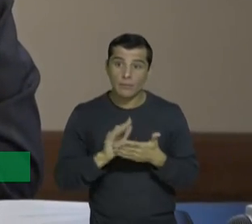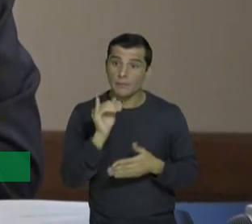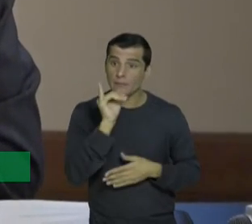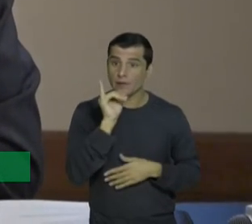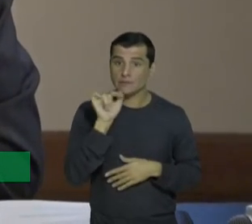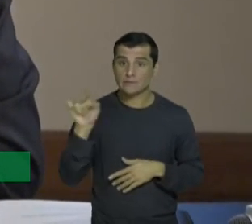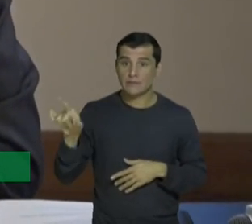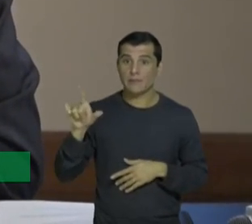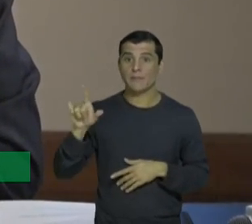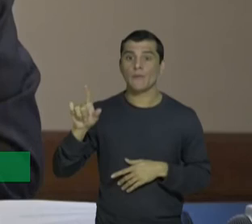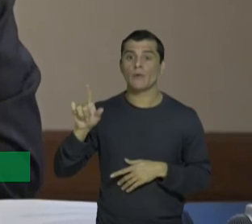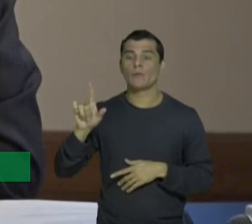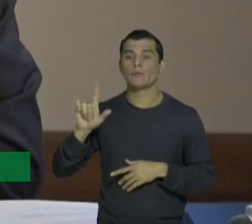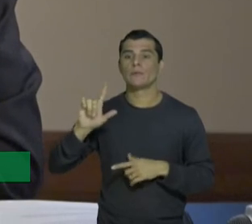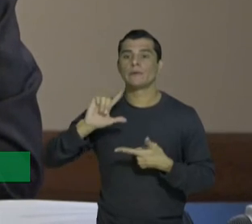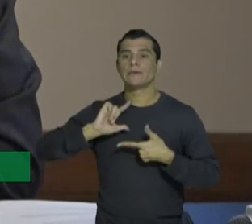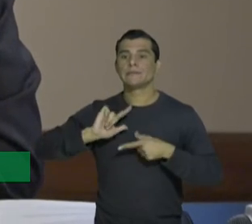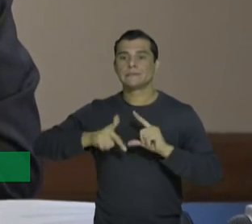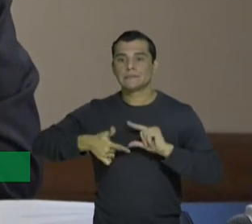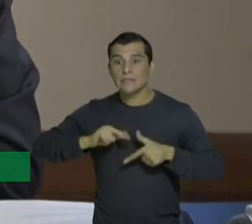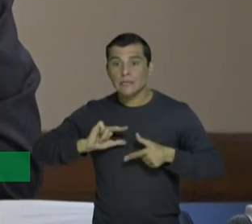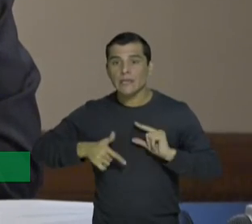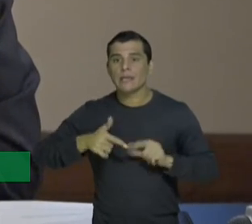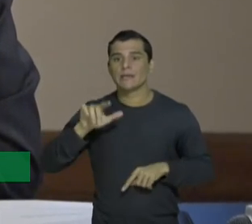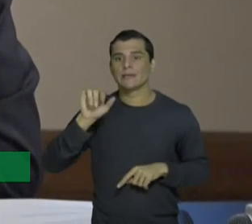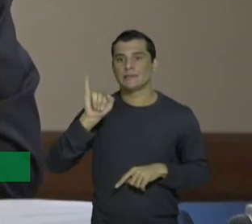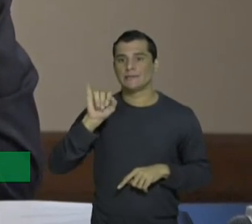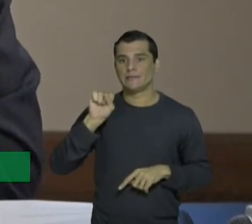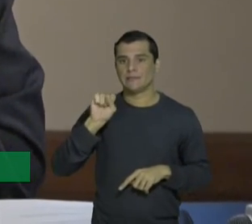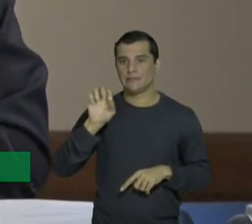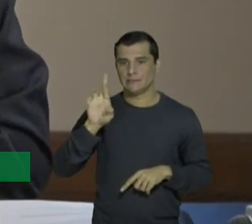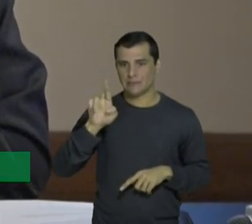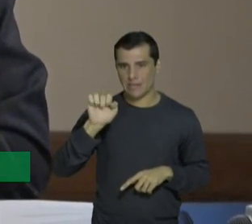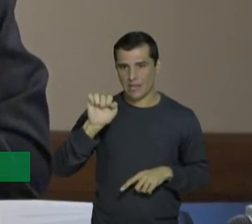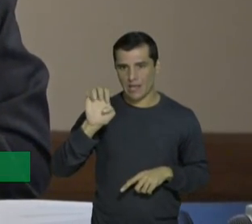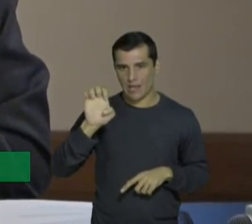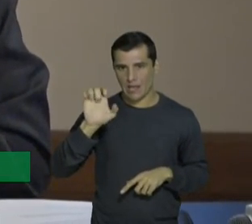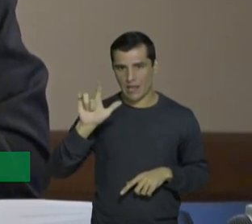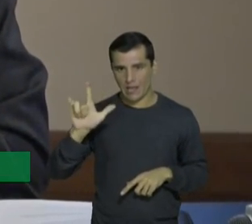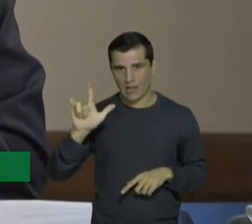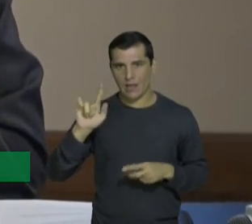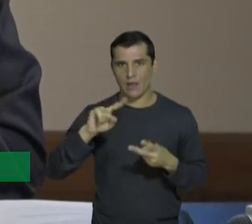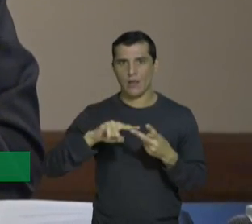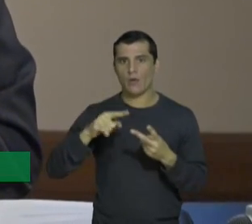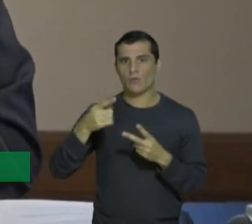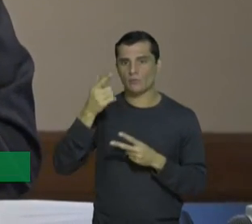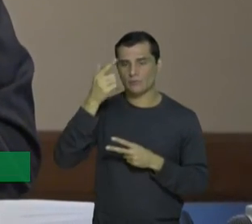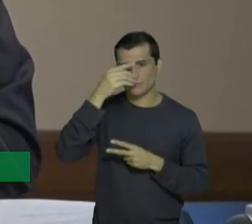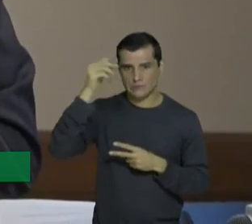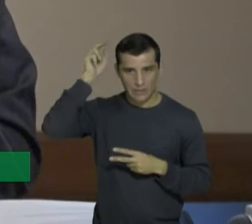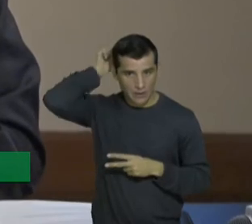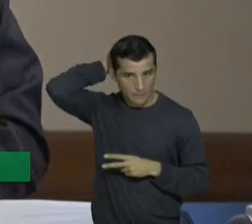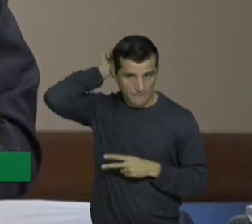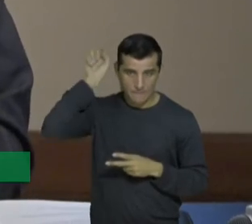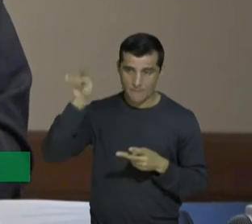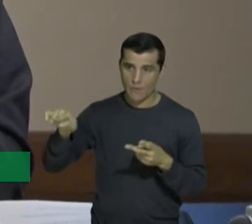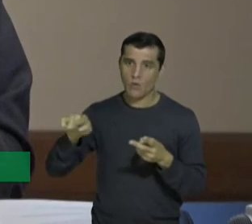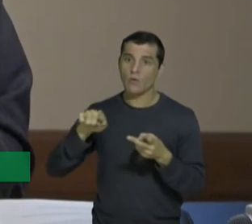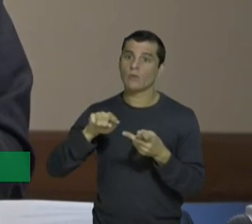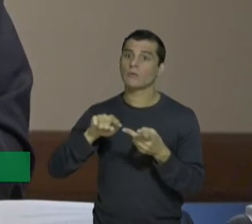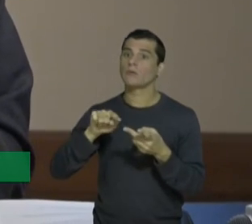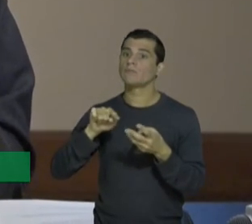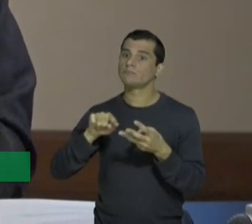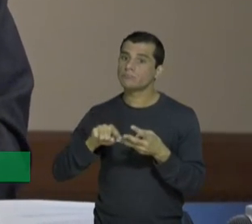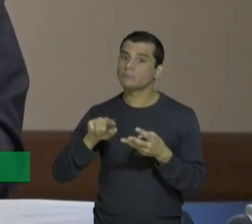Israel Coreia do Sul que que foi citado Singapura etc que são menores mas que efetivamente tomar uma